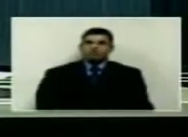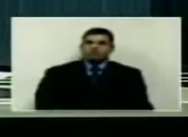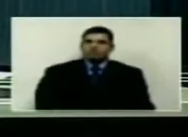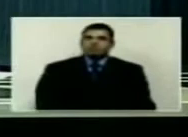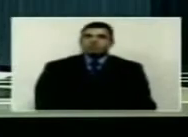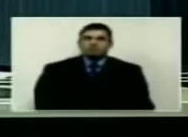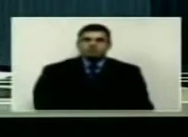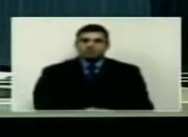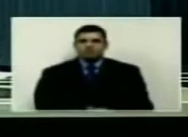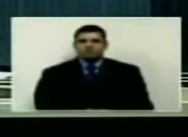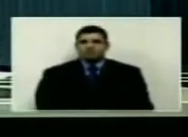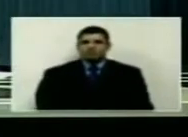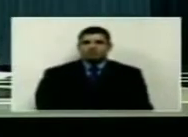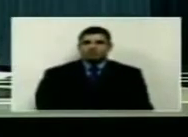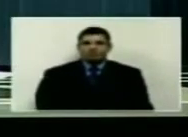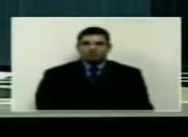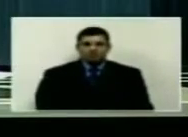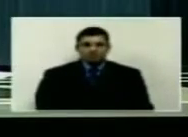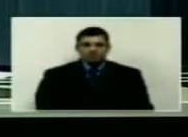Isso é gravíssimo.